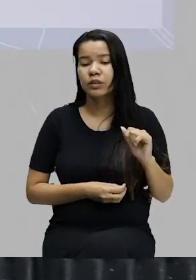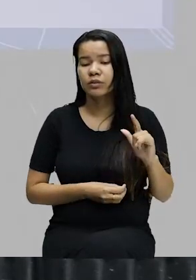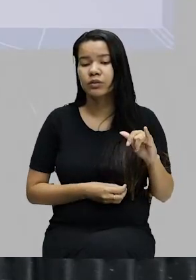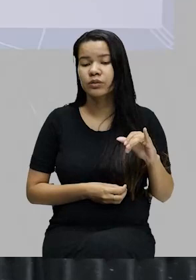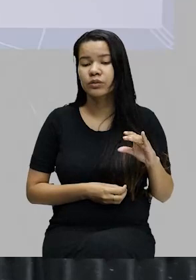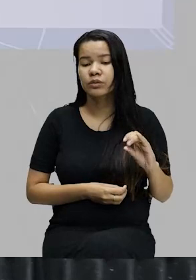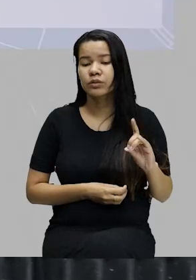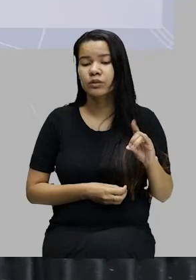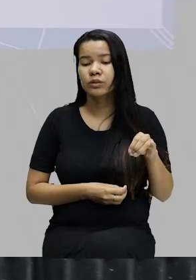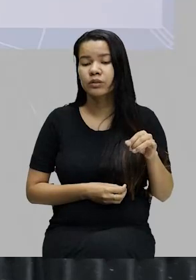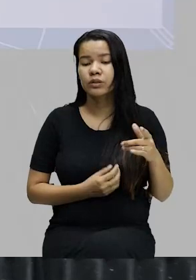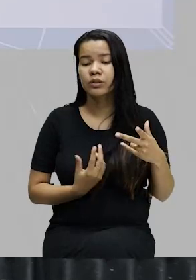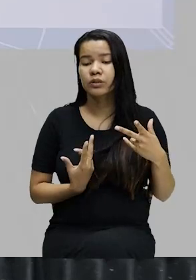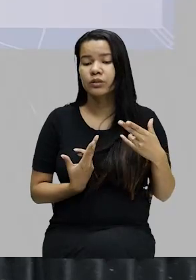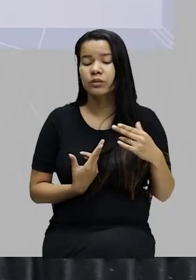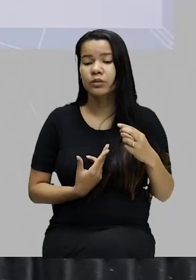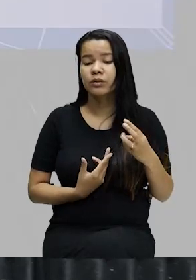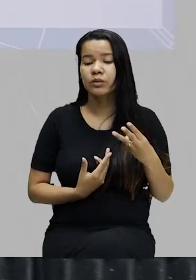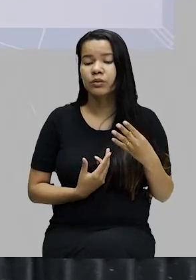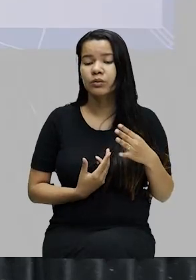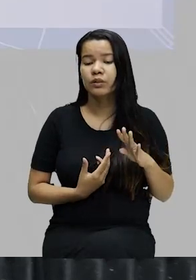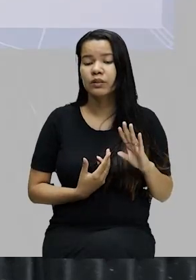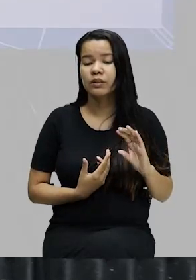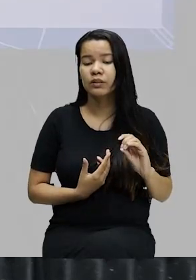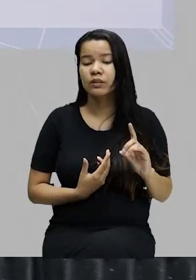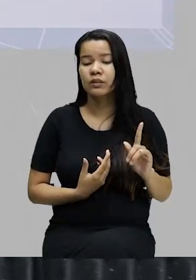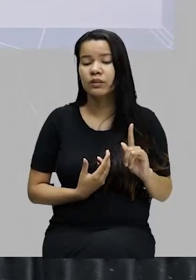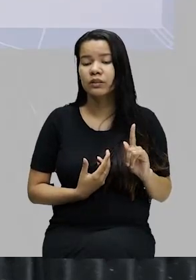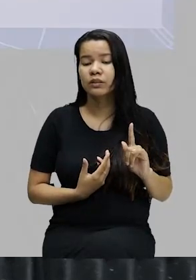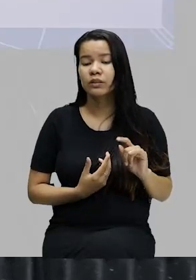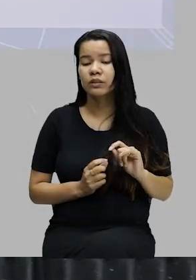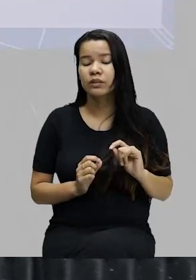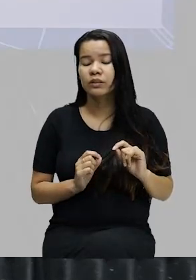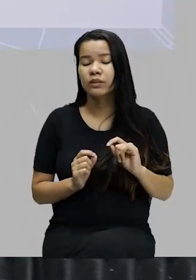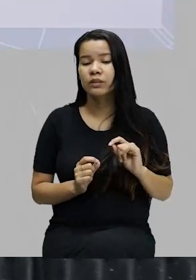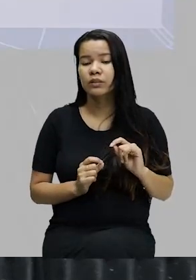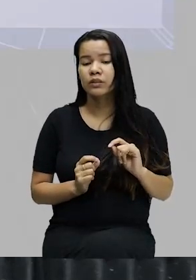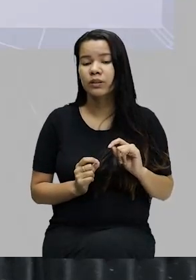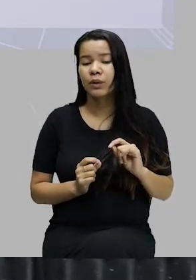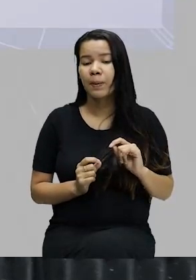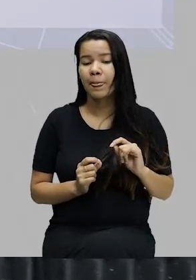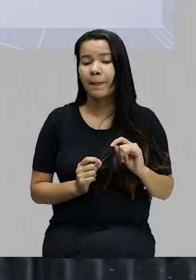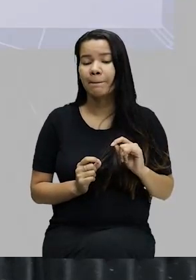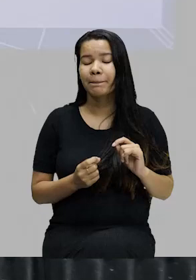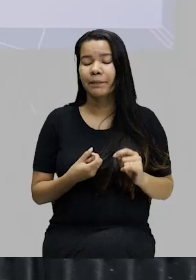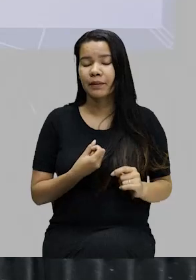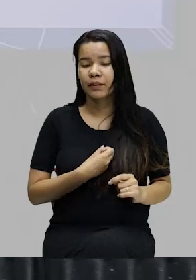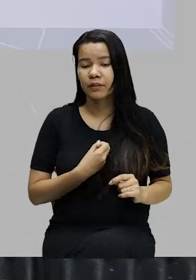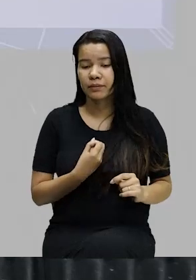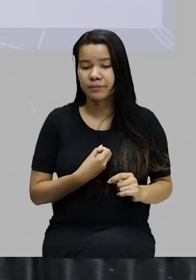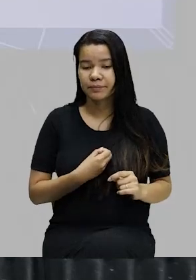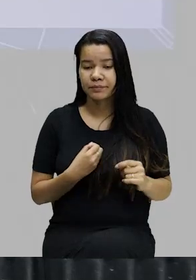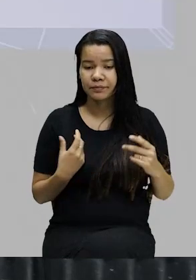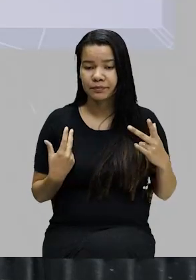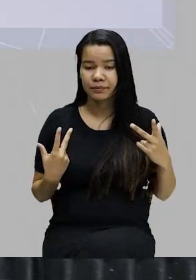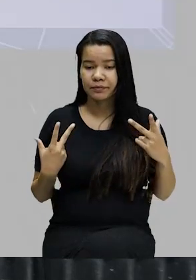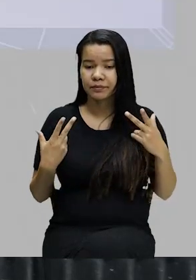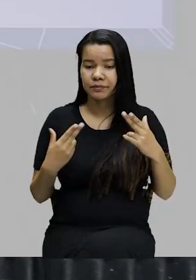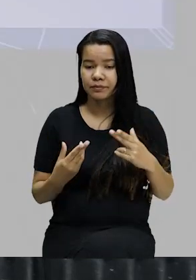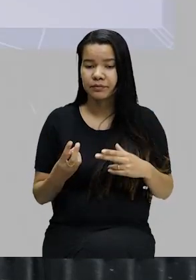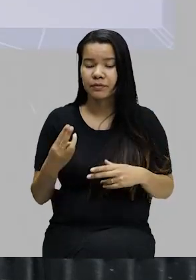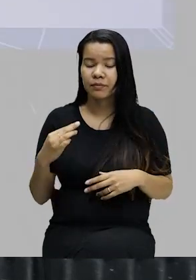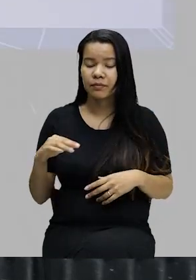é igual a 40 gramas. Ou seja, é numericamente igual à sua